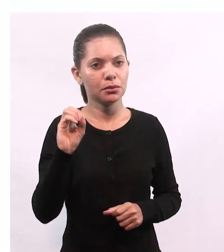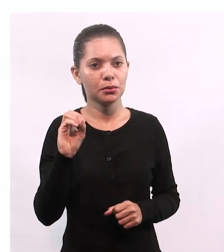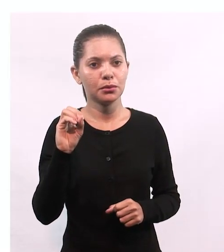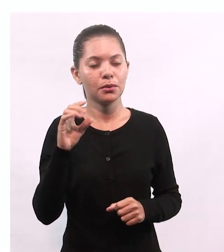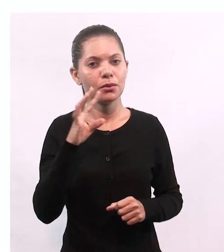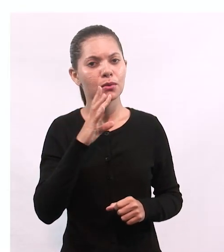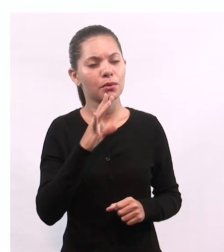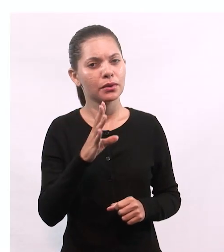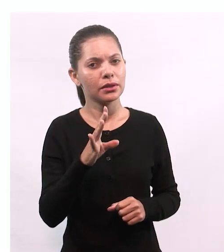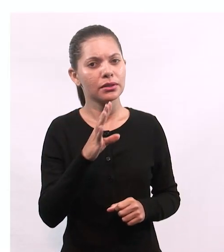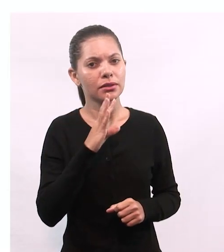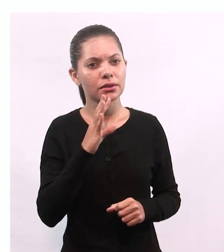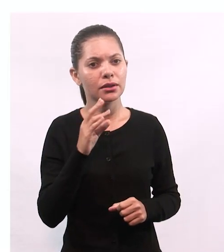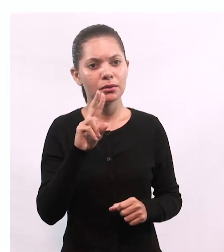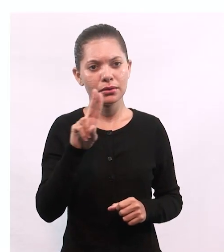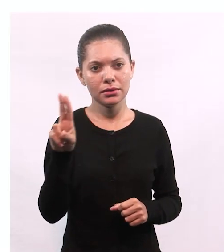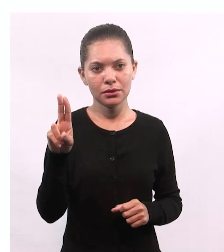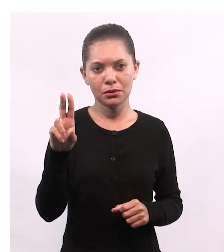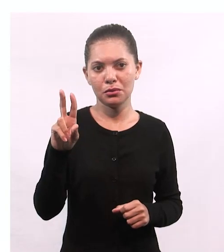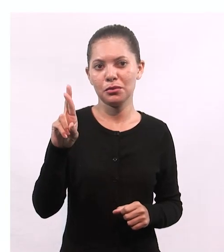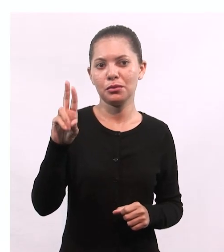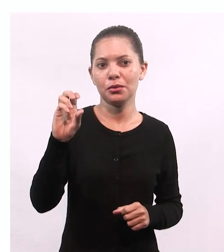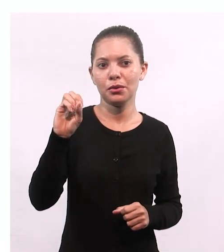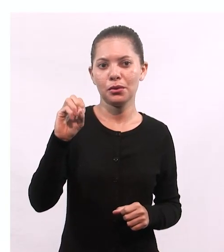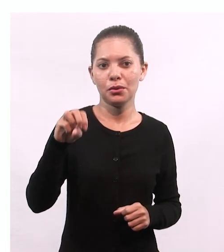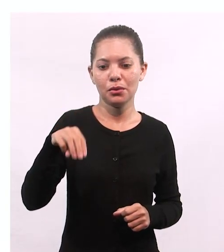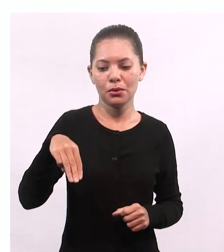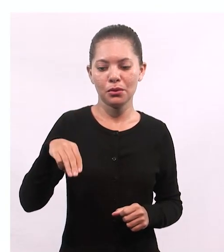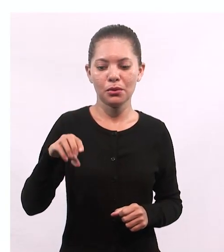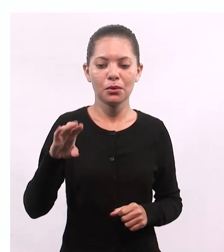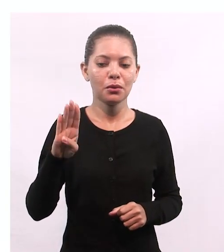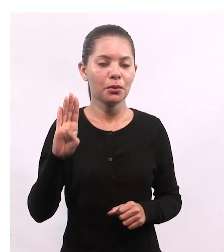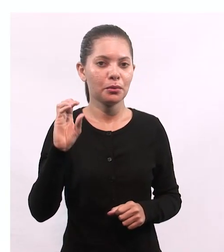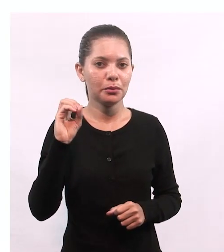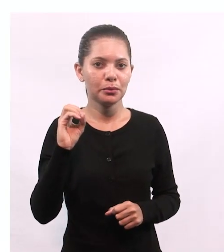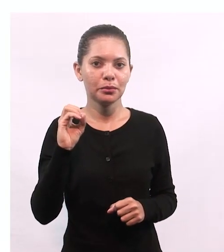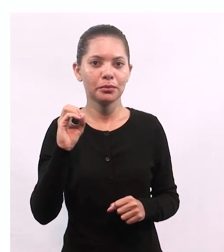ainda, talvez vocês conheçam por esse nome, rombo.